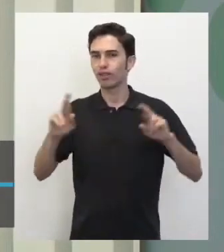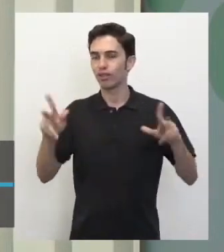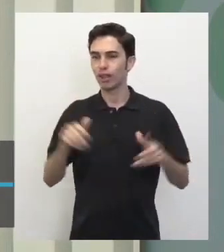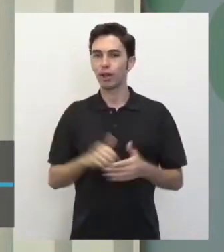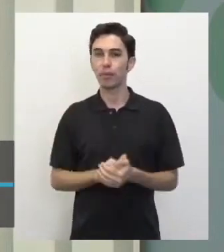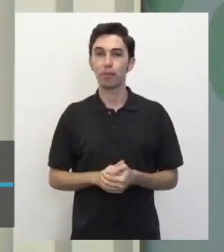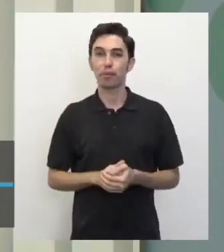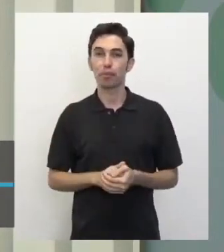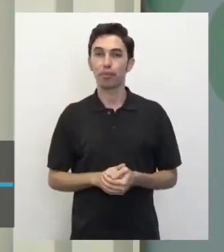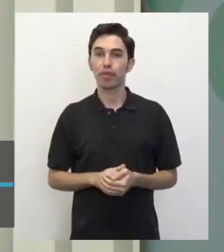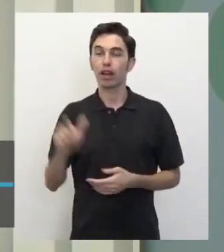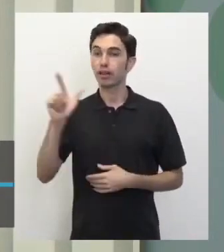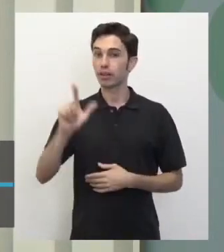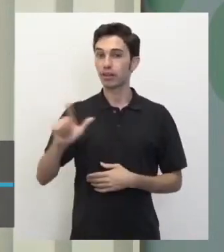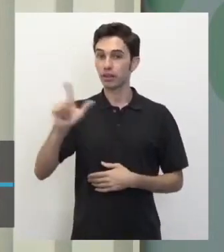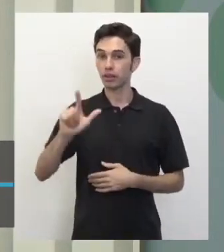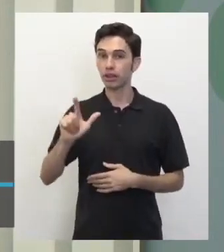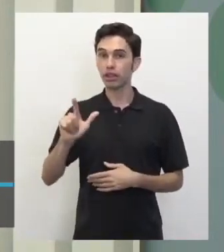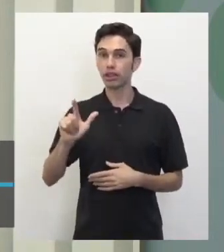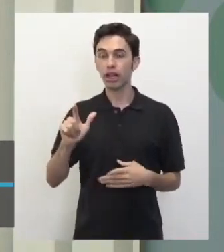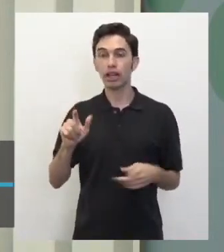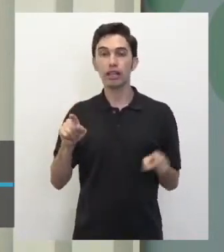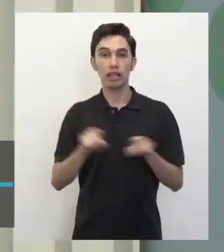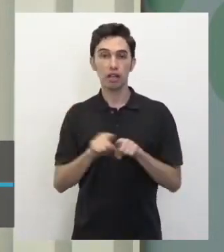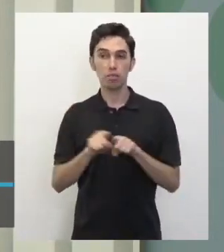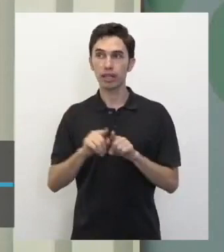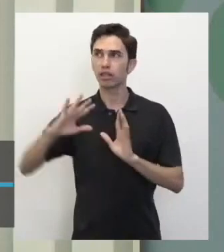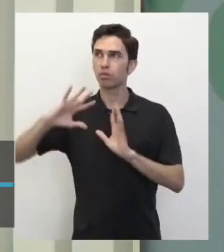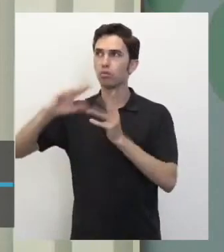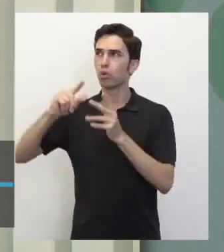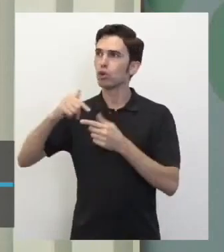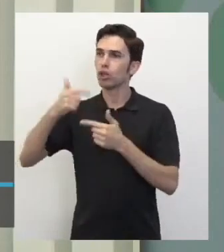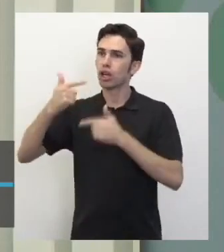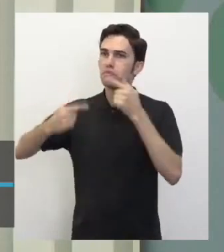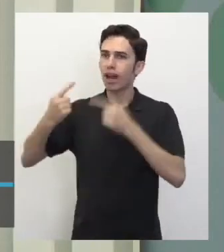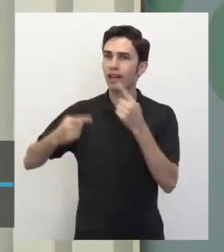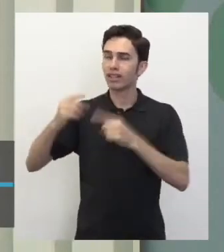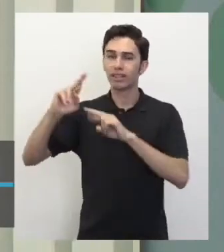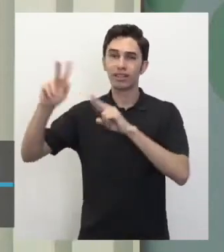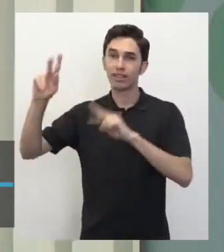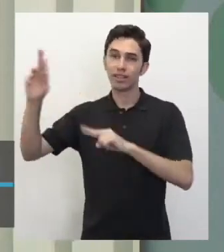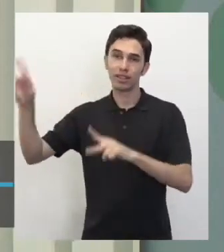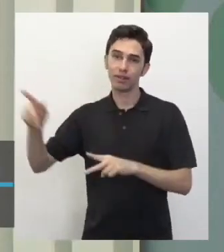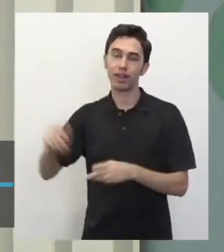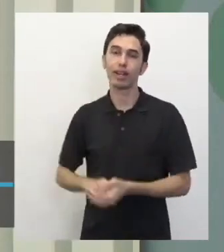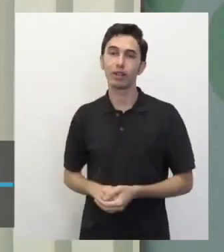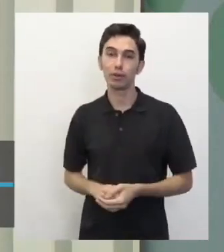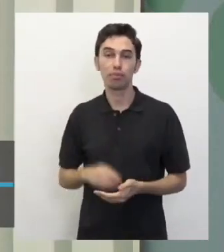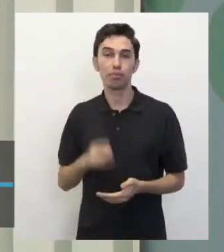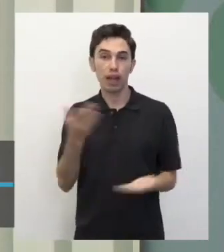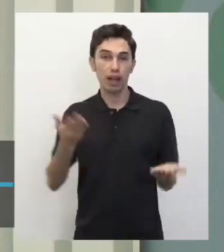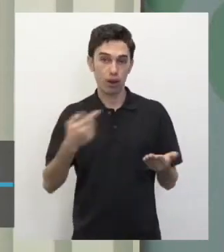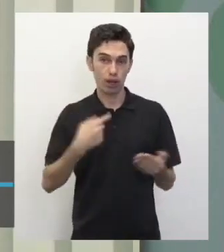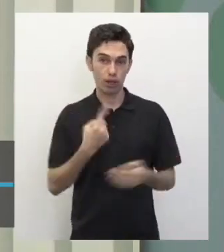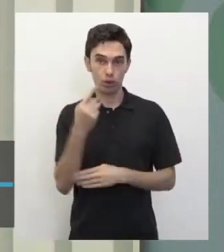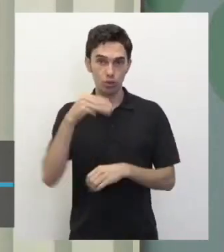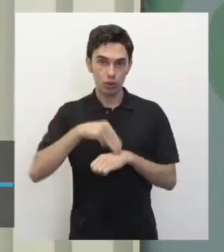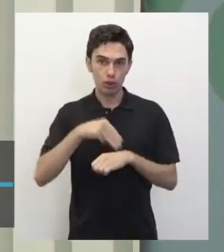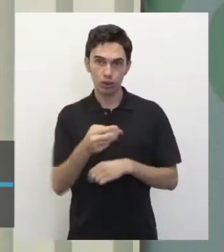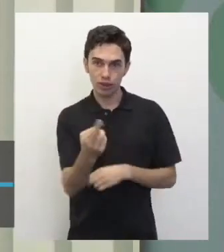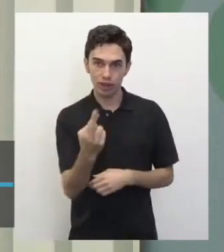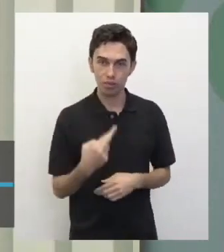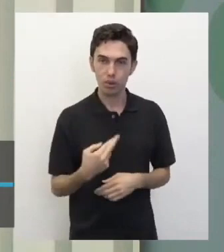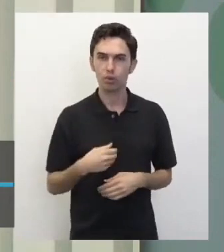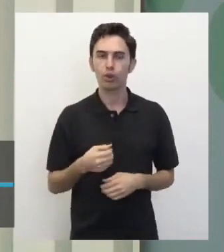A literatura abarca outros mundos, outros debates. Então, eu vou perguntar para vocês, responda para nós em 1 minutinho.